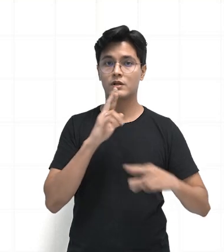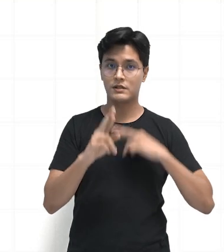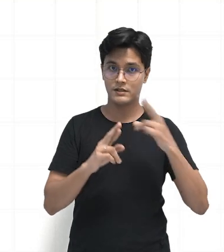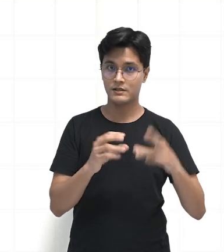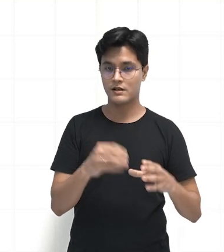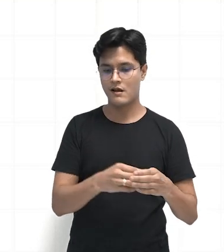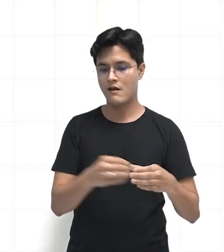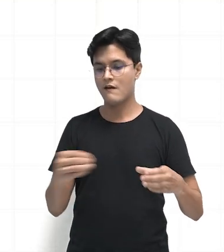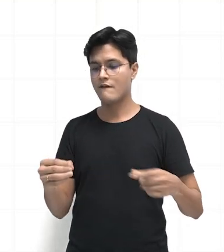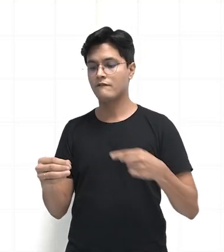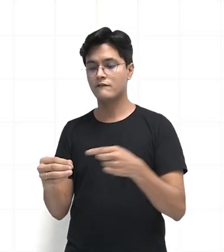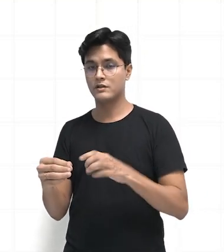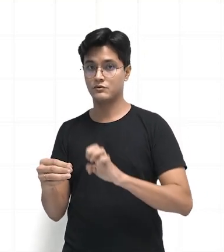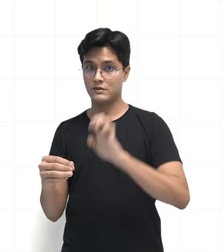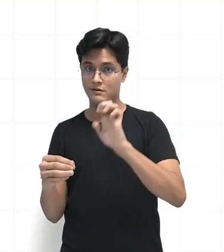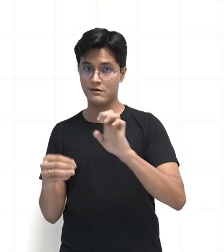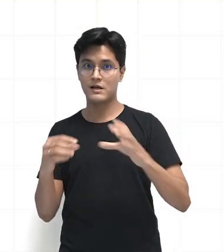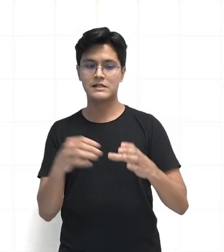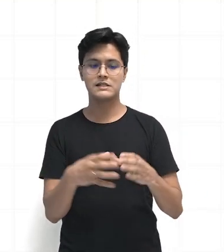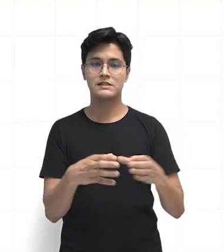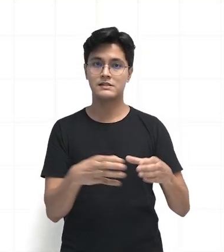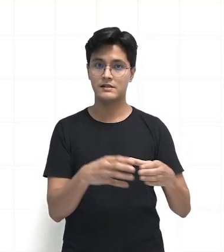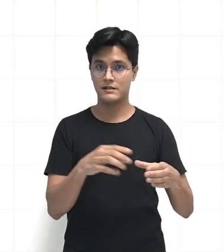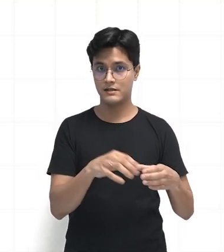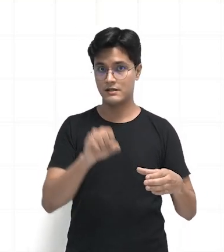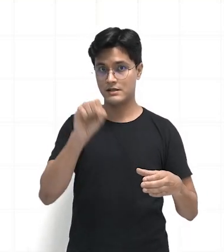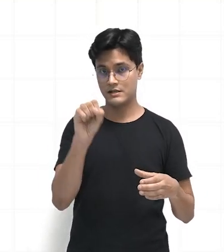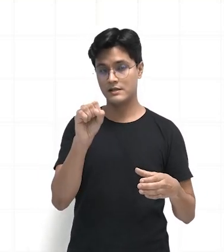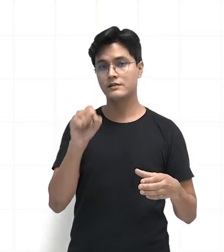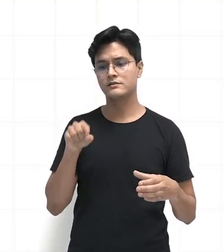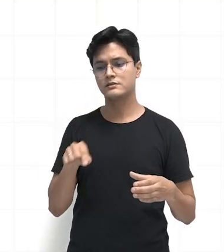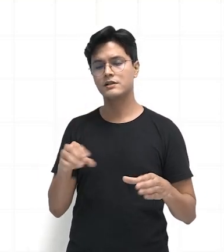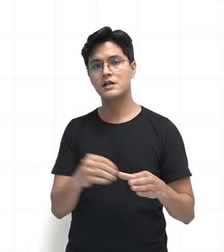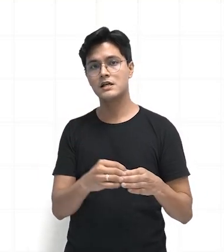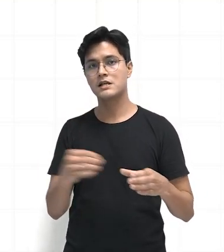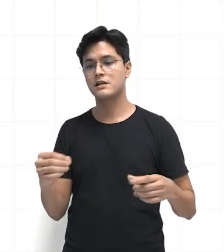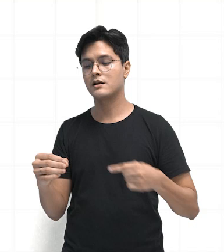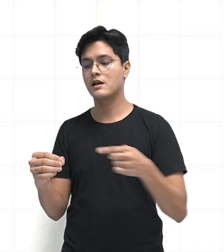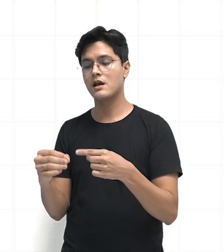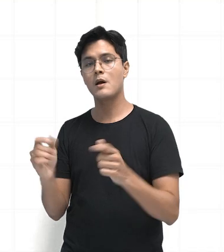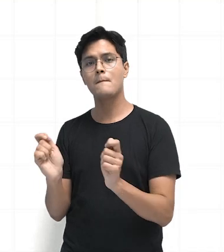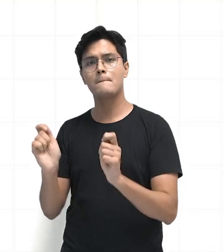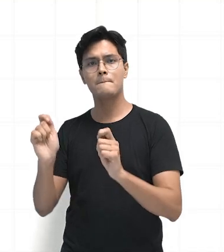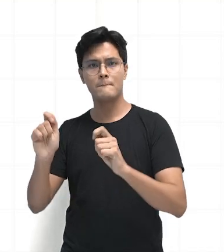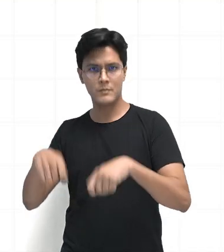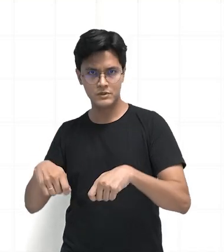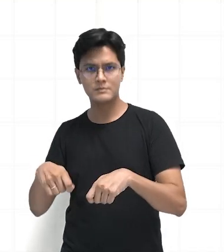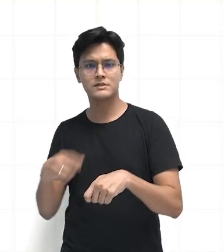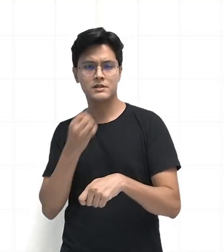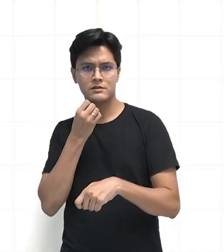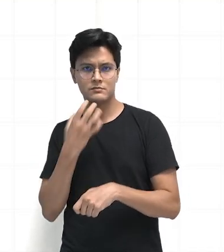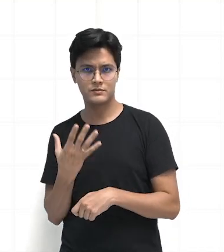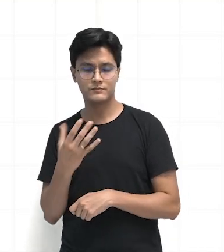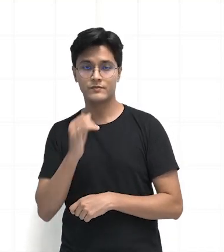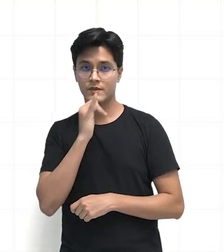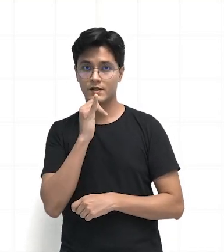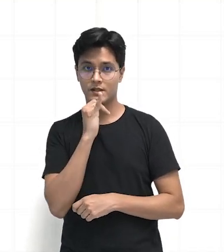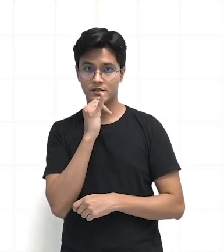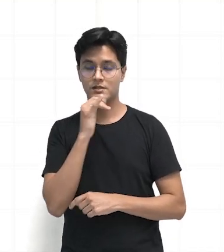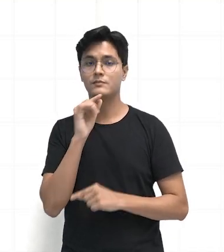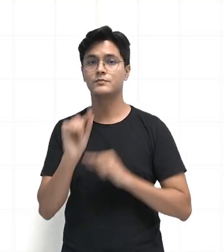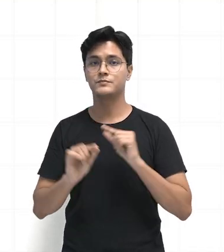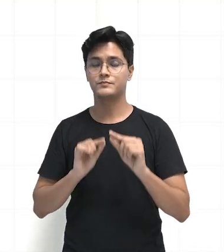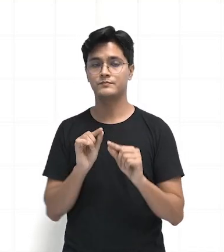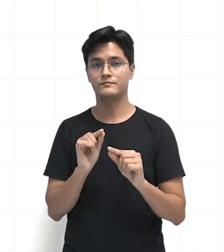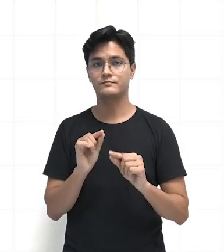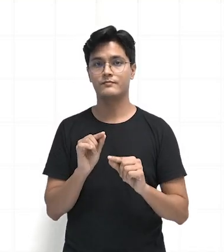possibilidades favoráveis. Ou seja, se eu perguntar, então, qual é a chance de obter o